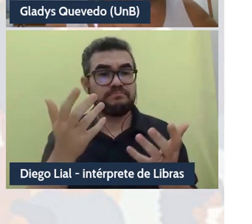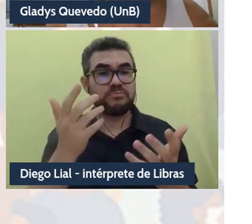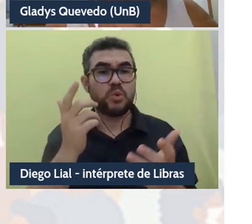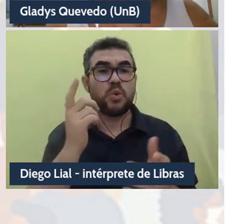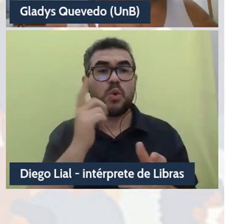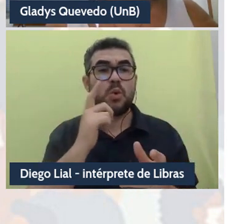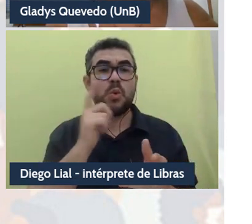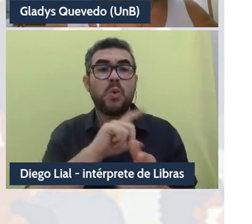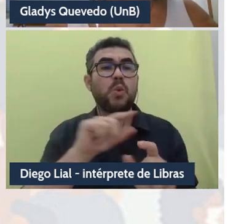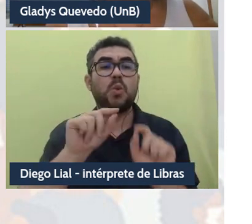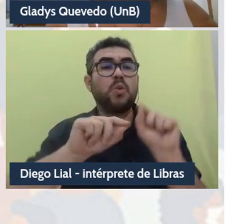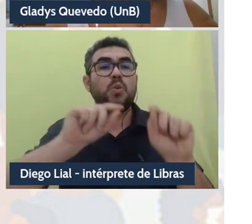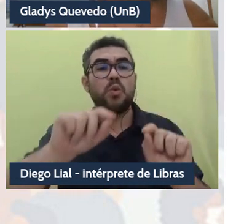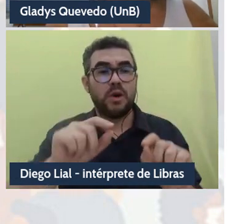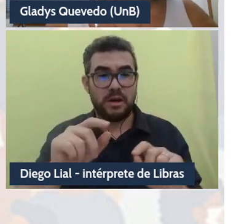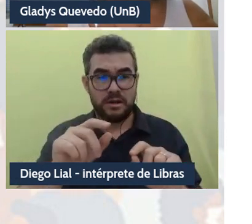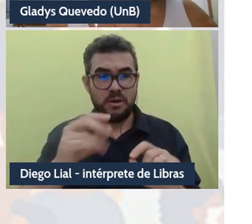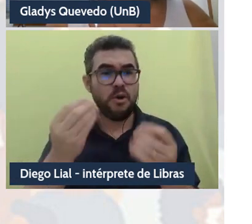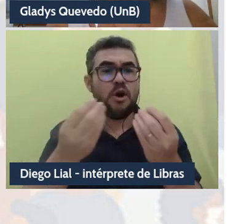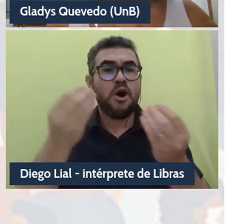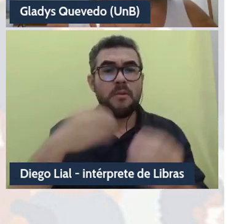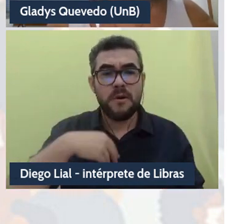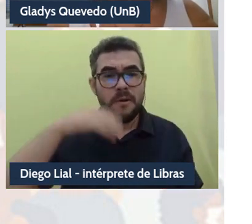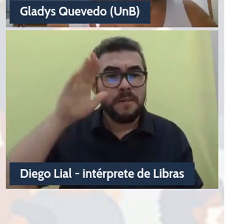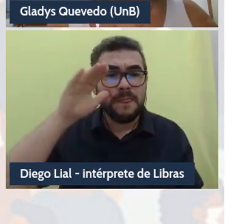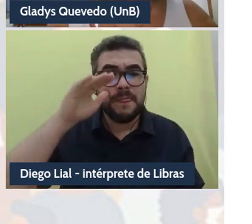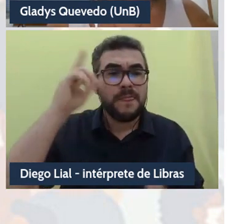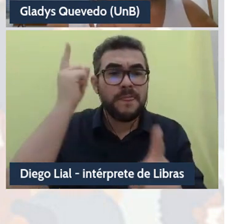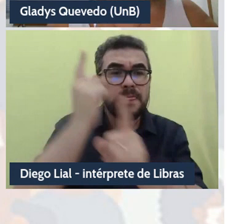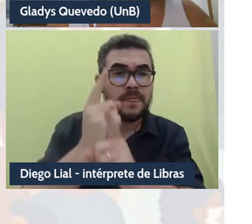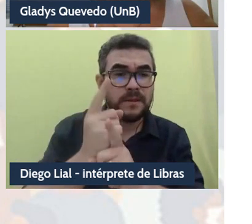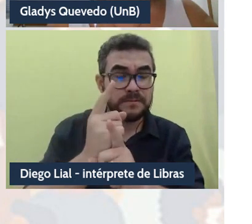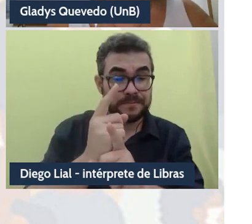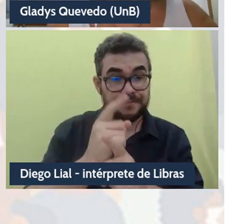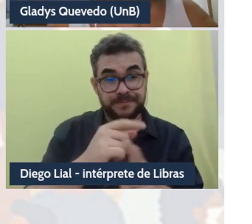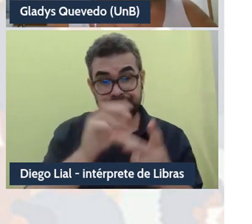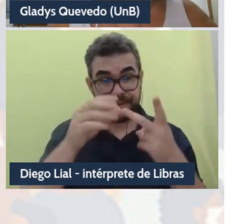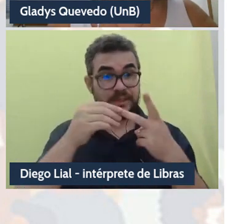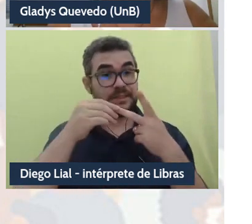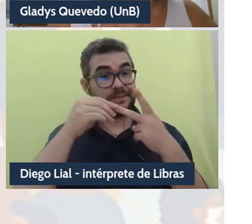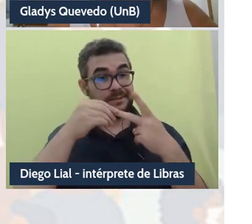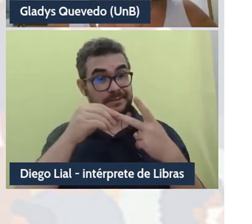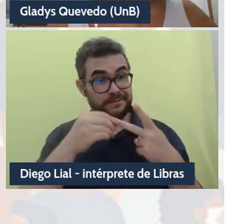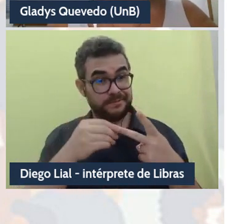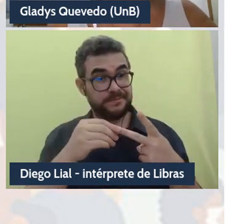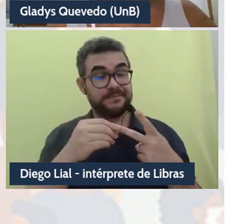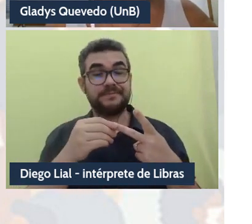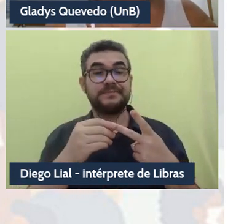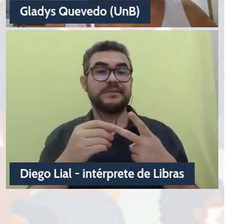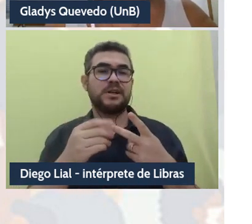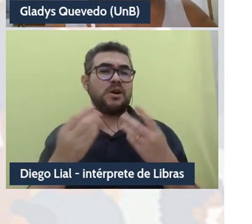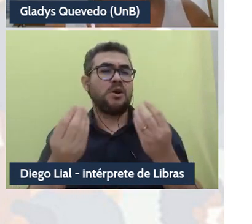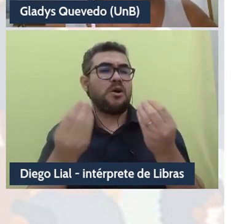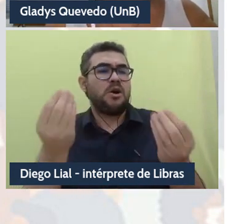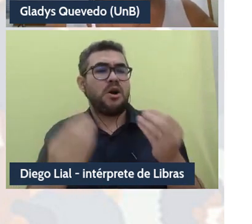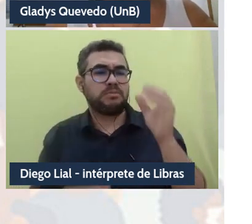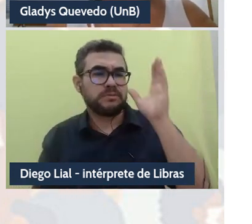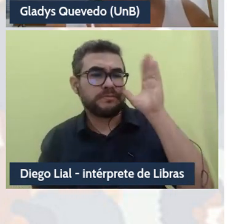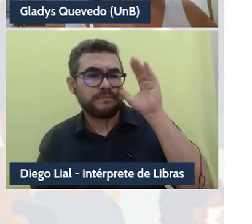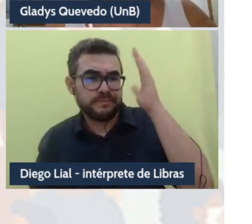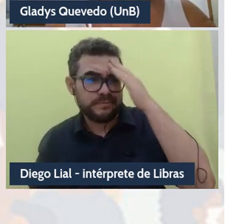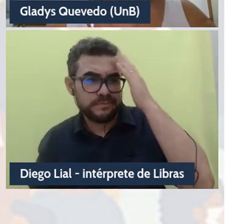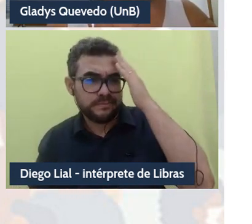Outra questão é como assegurar que o impacto será de fato benéfico para os agentes envolvidos. Porque